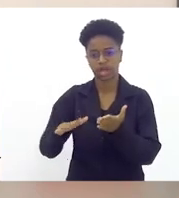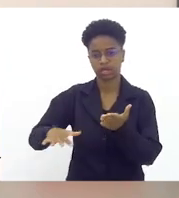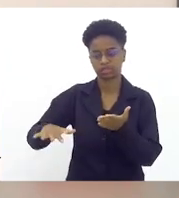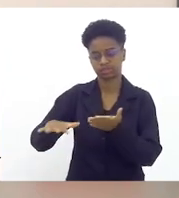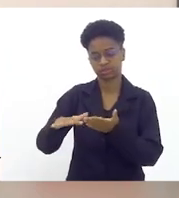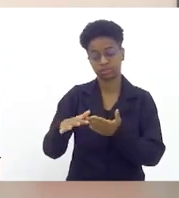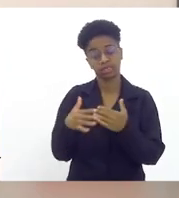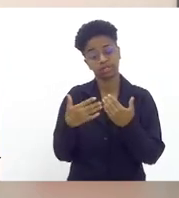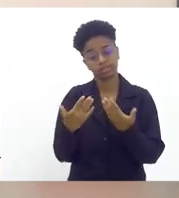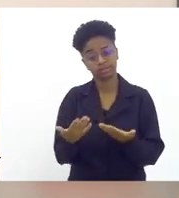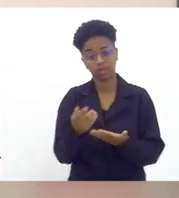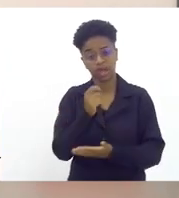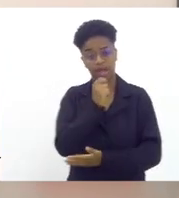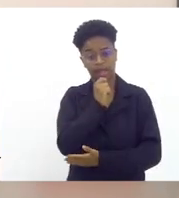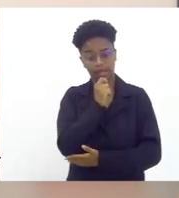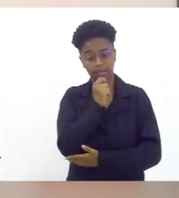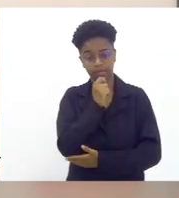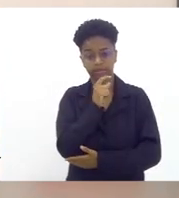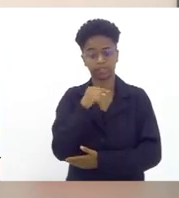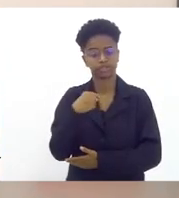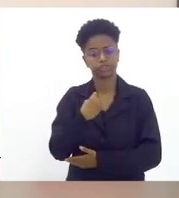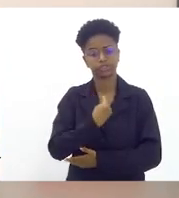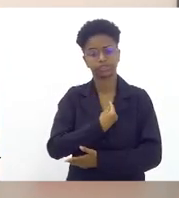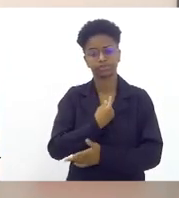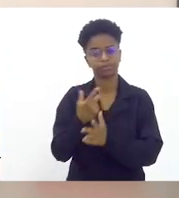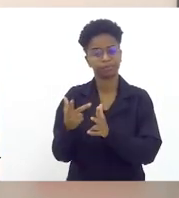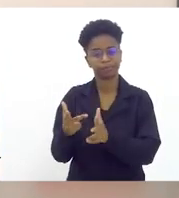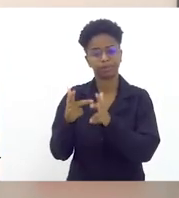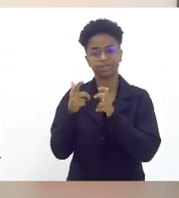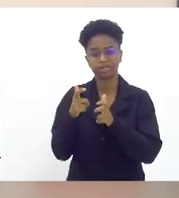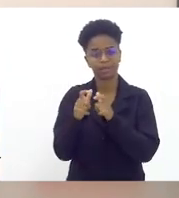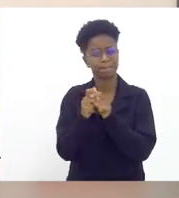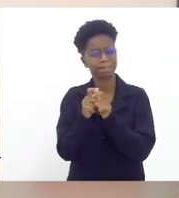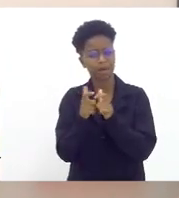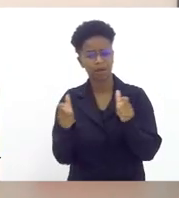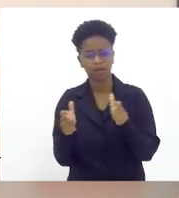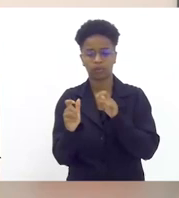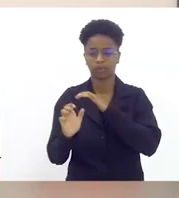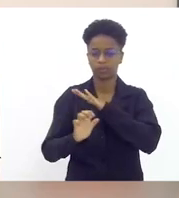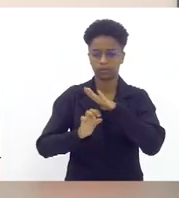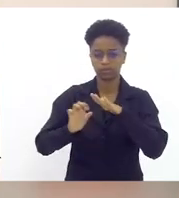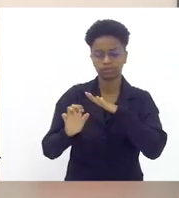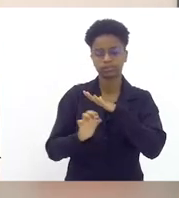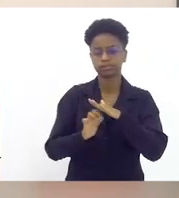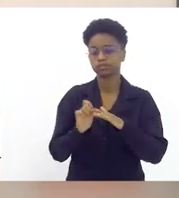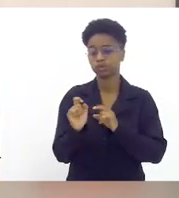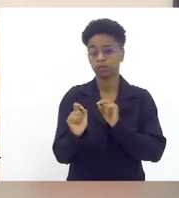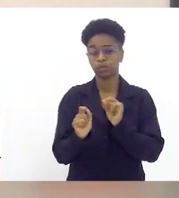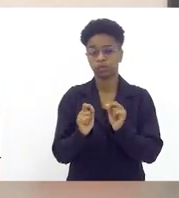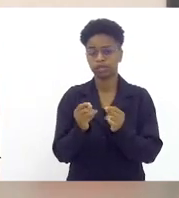Então, ainda o que a gente se depara com a maioria das empresas